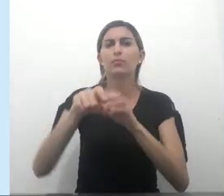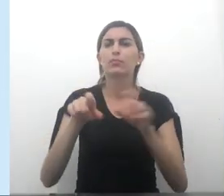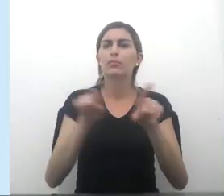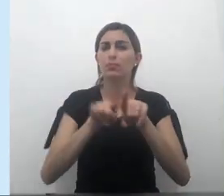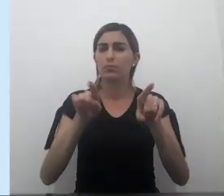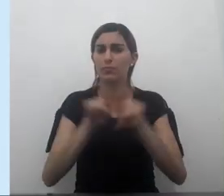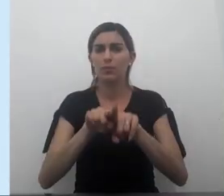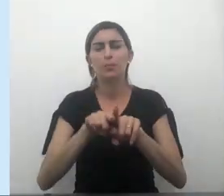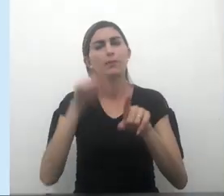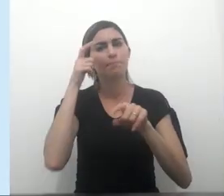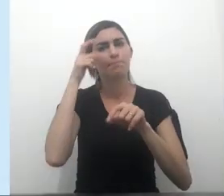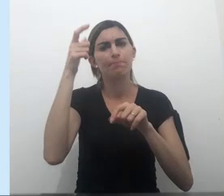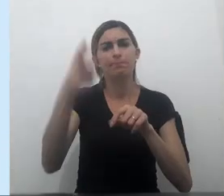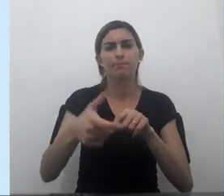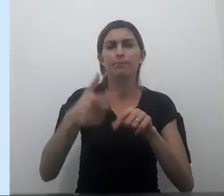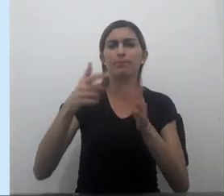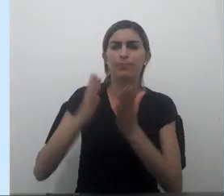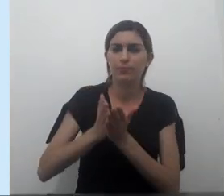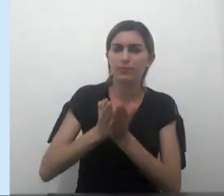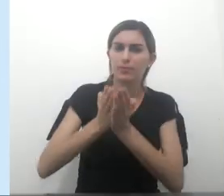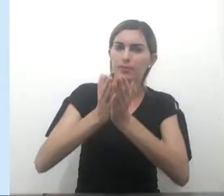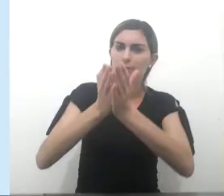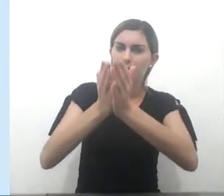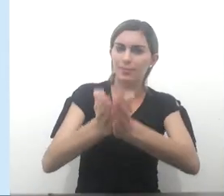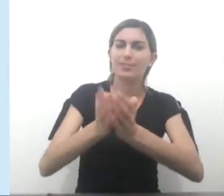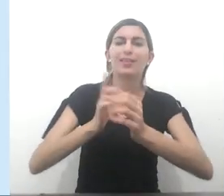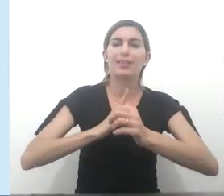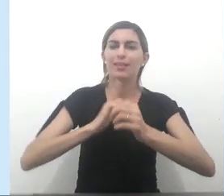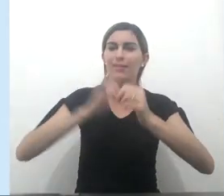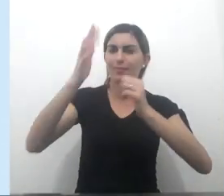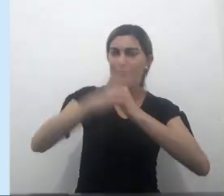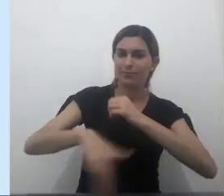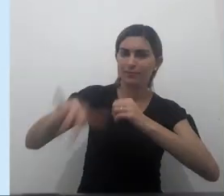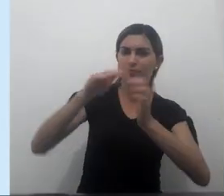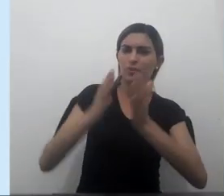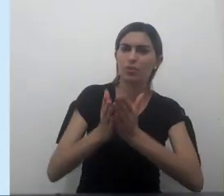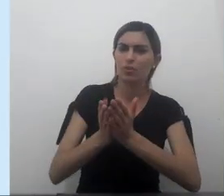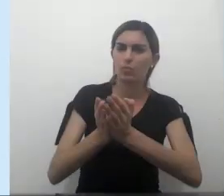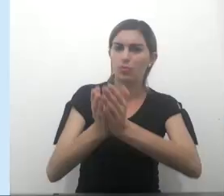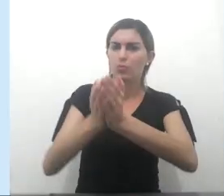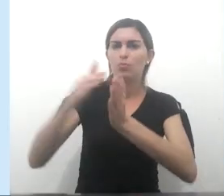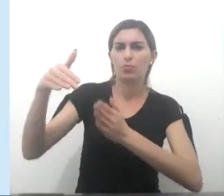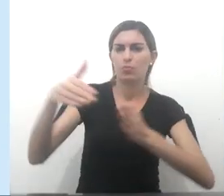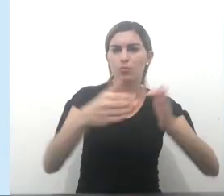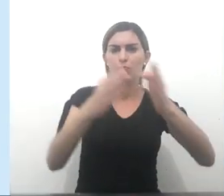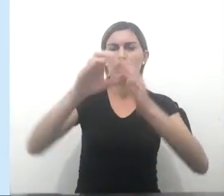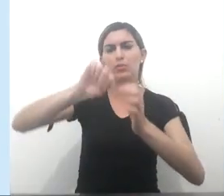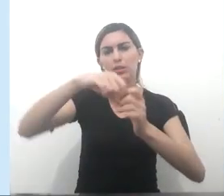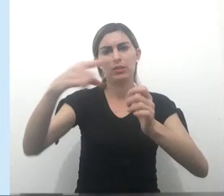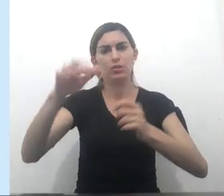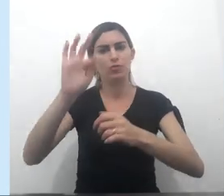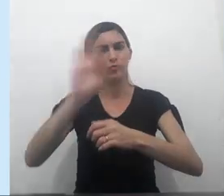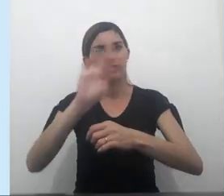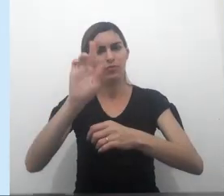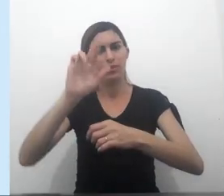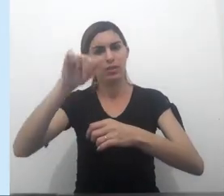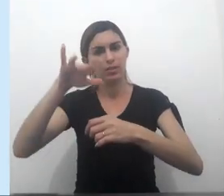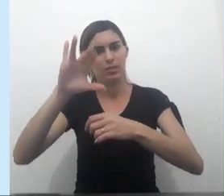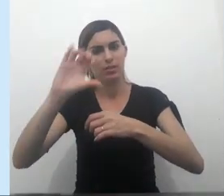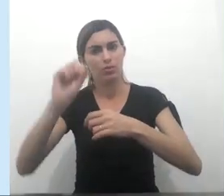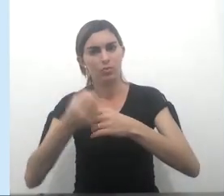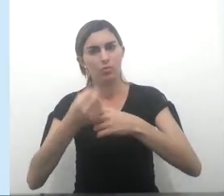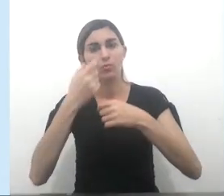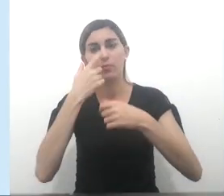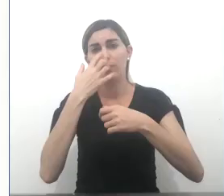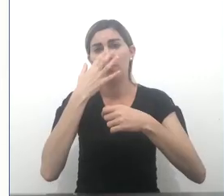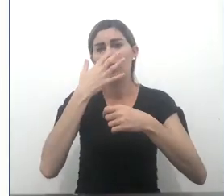também, vai achar interessante também, a navegação que se tem nessas áreas do Rio São Francisco. Ok, gente? Observa na